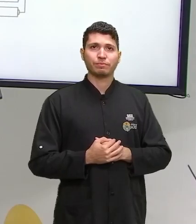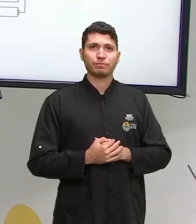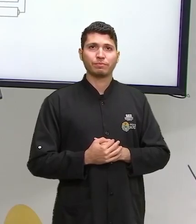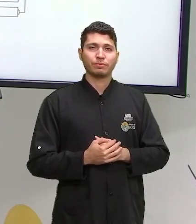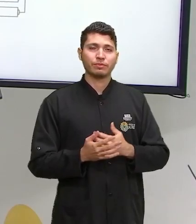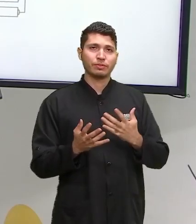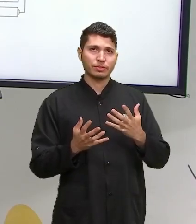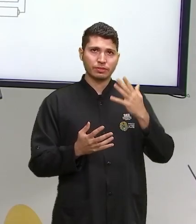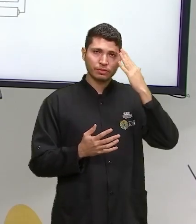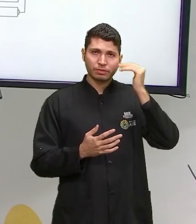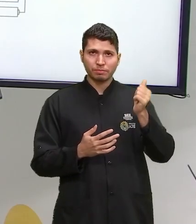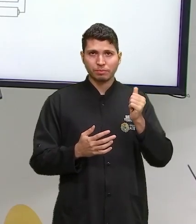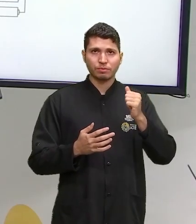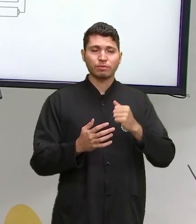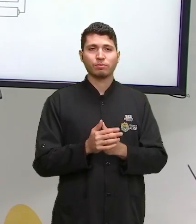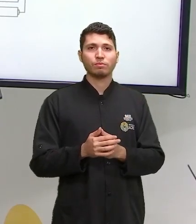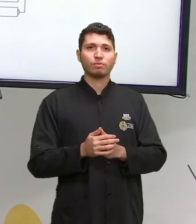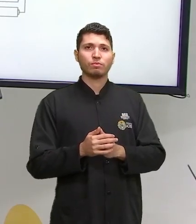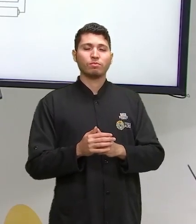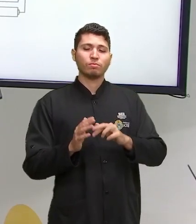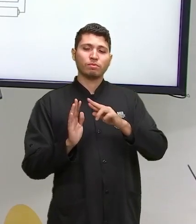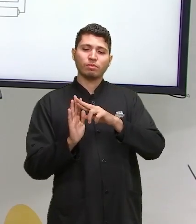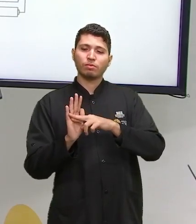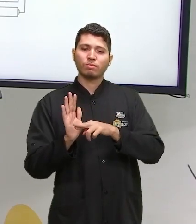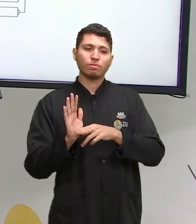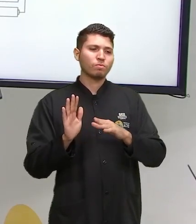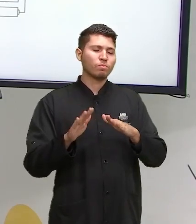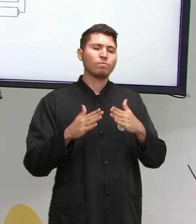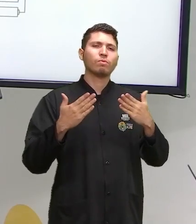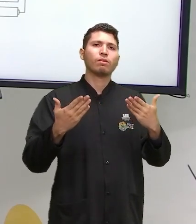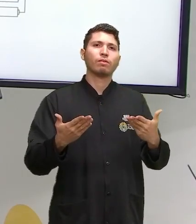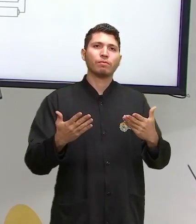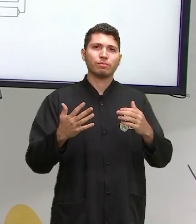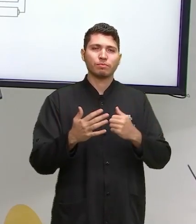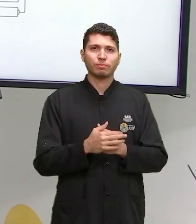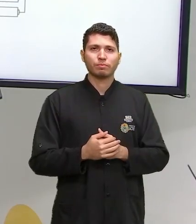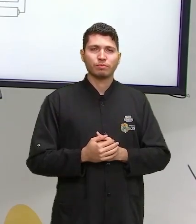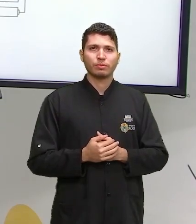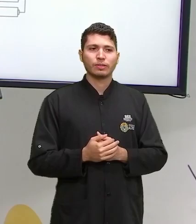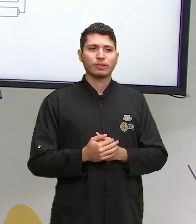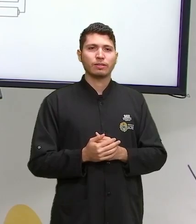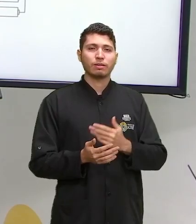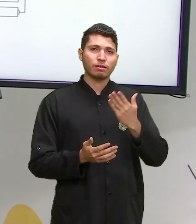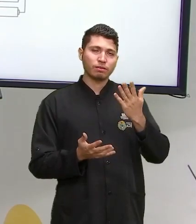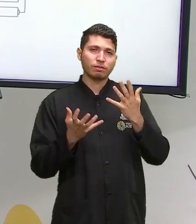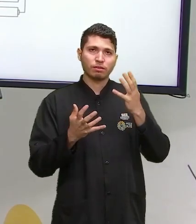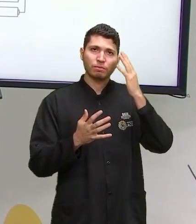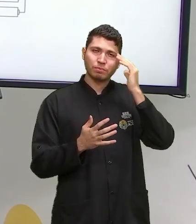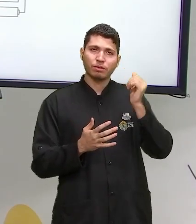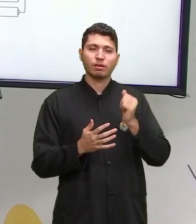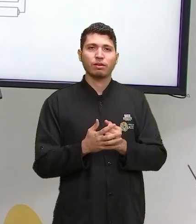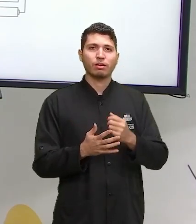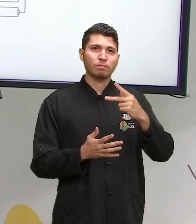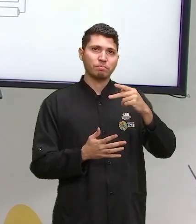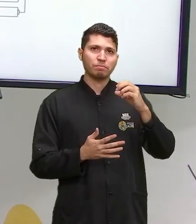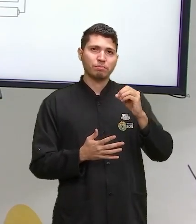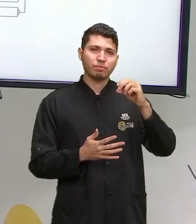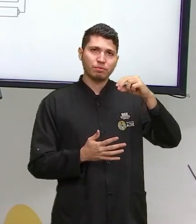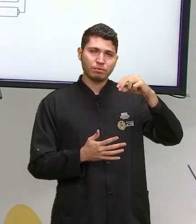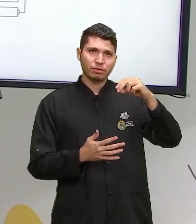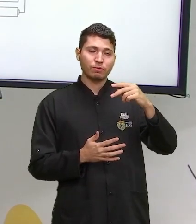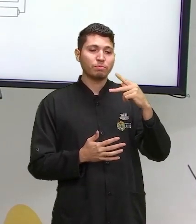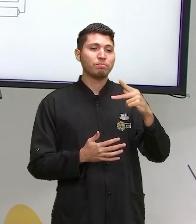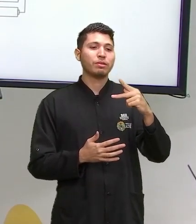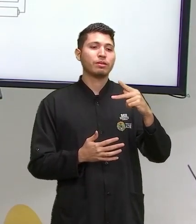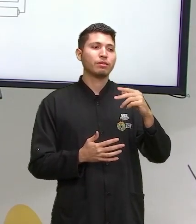saber qual desses sistemas vai ter a potência maior. Aqui também vamos associar a